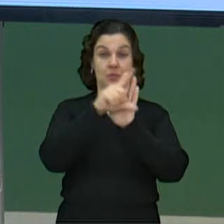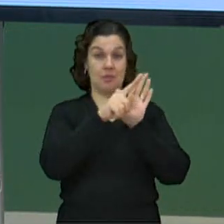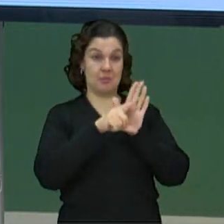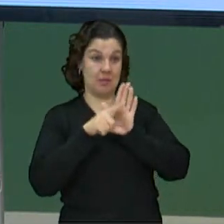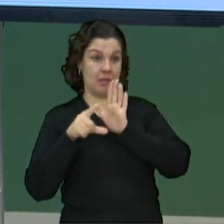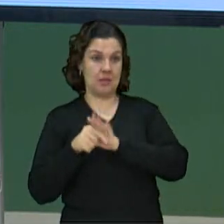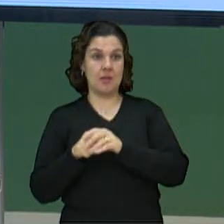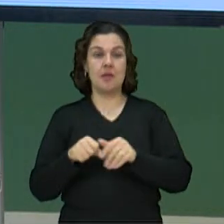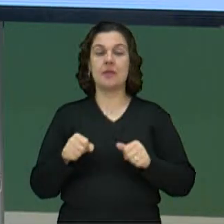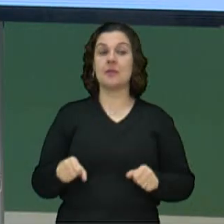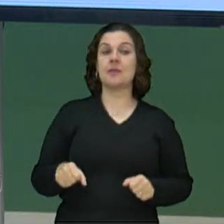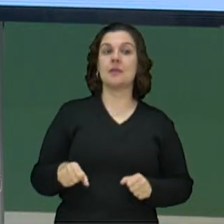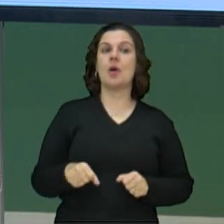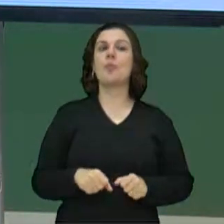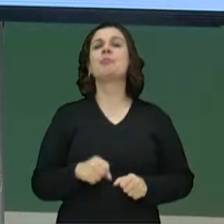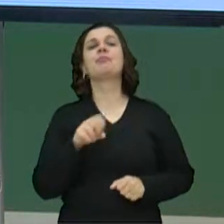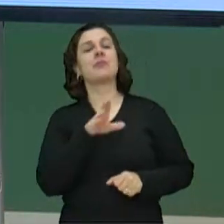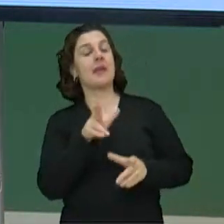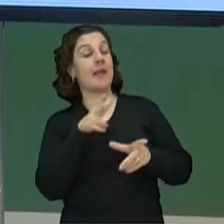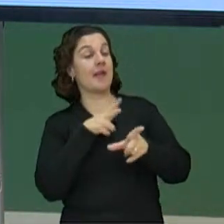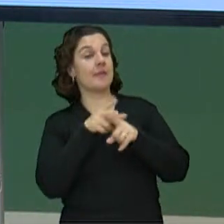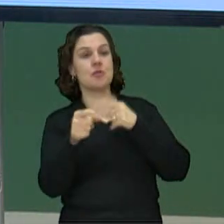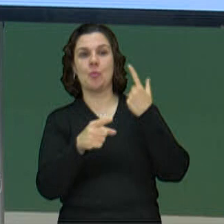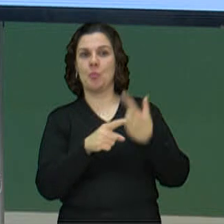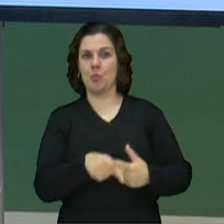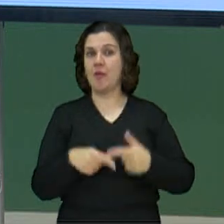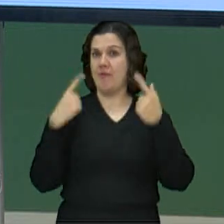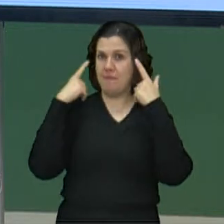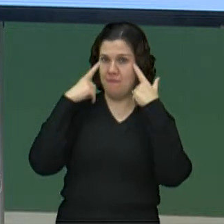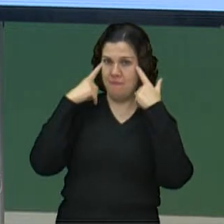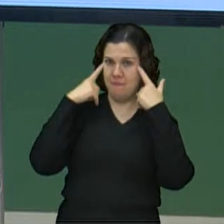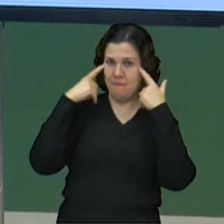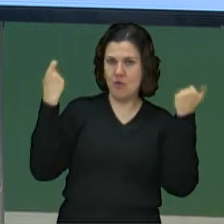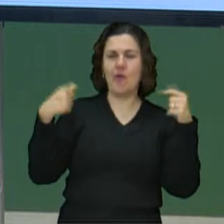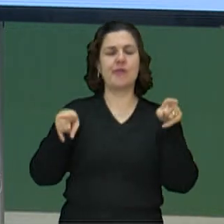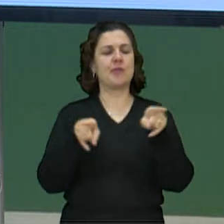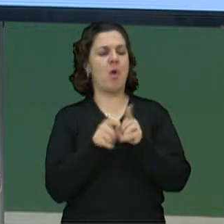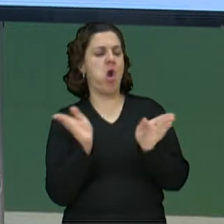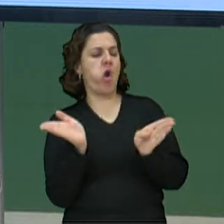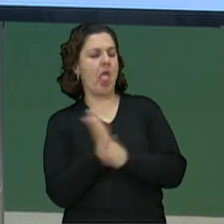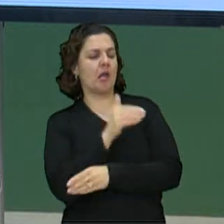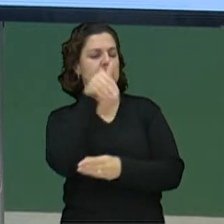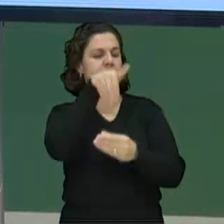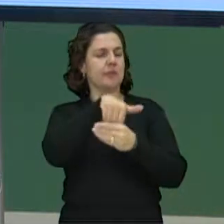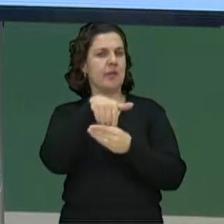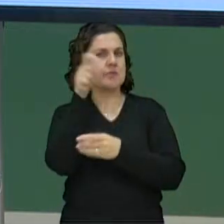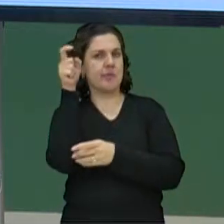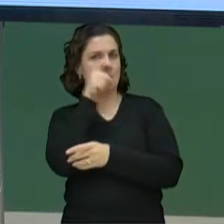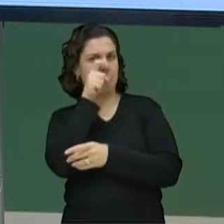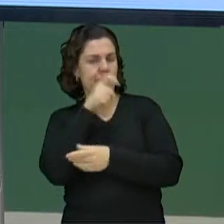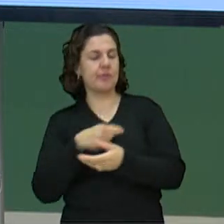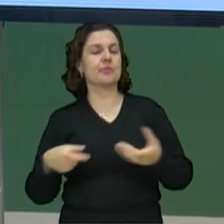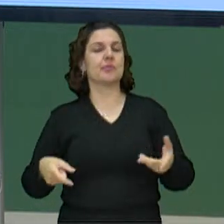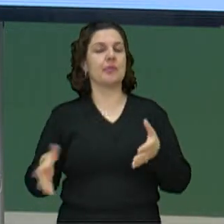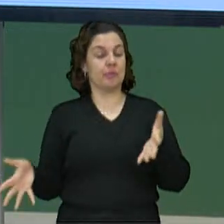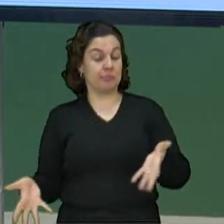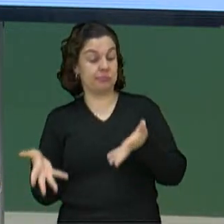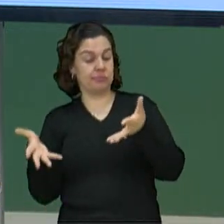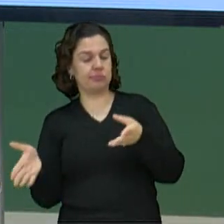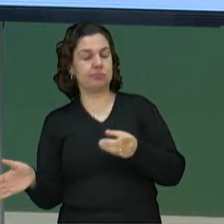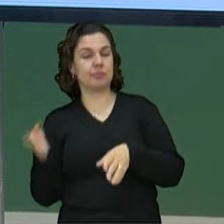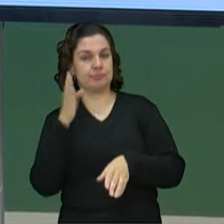eles venceram com o uso de muita violência dos camisas negras e com fraudes eleitorais, claro, apoiadas pelo